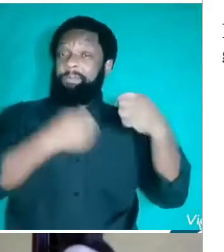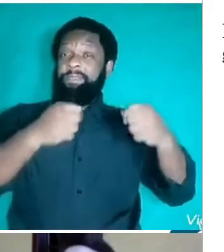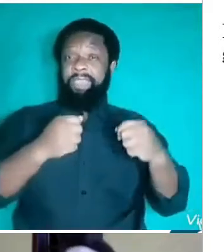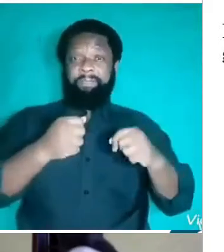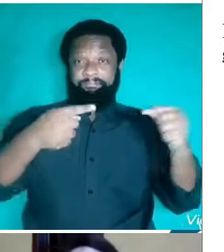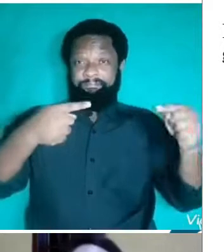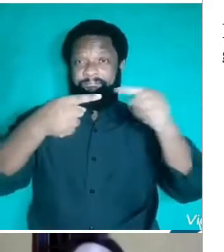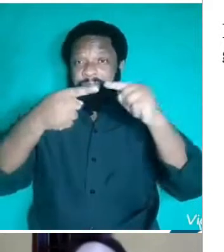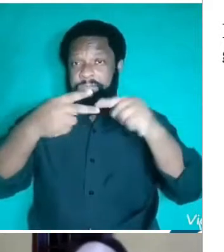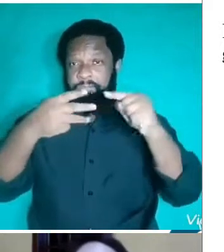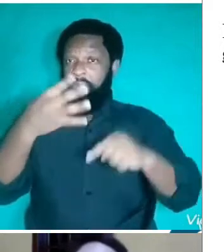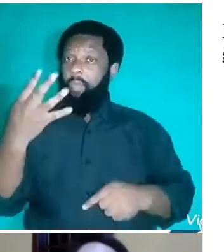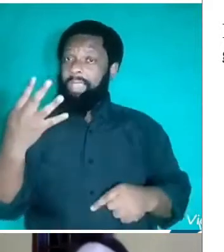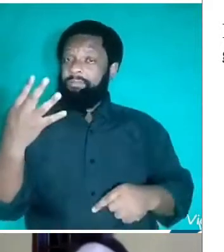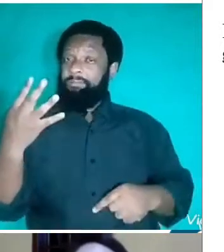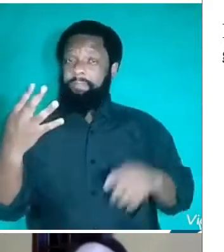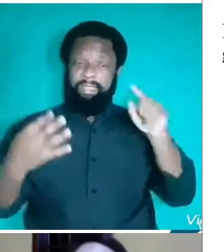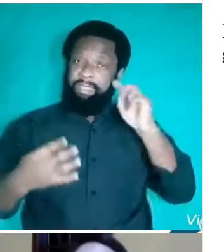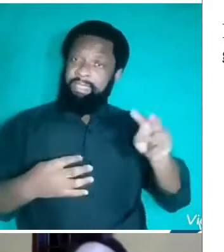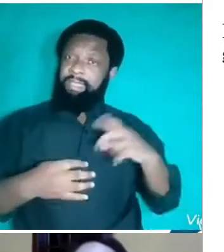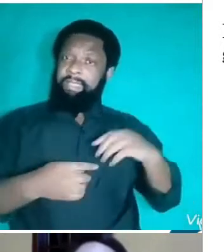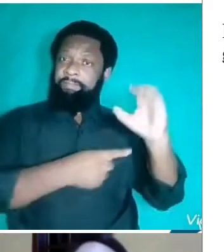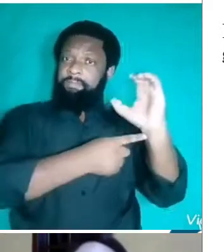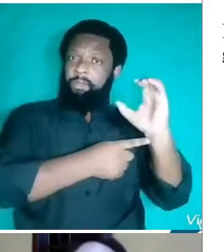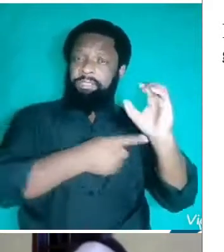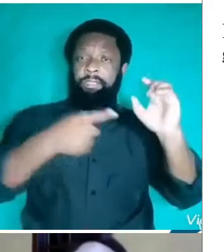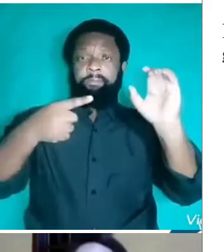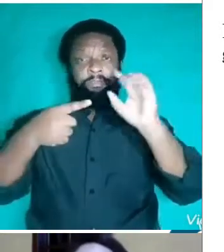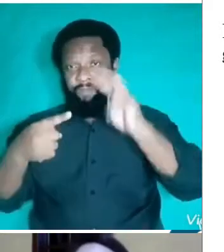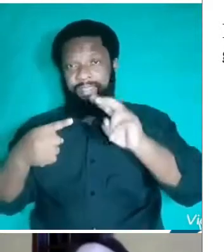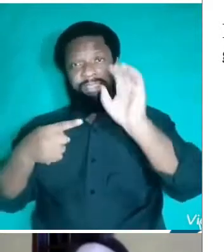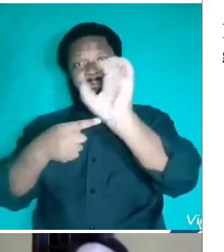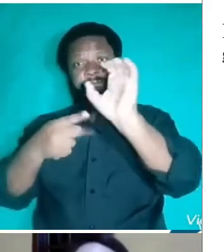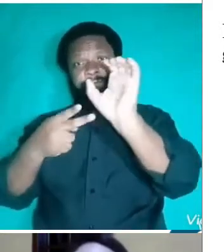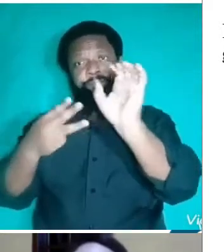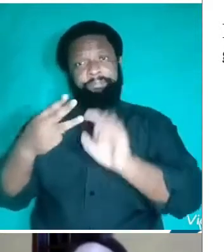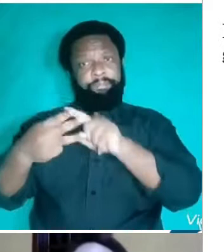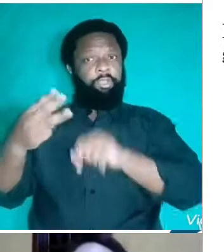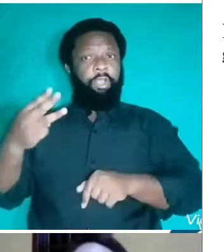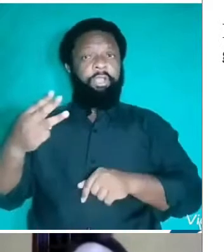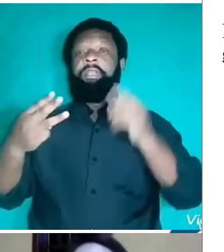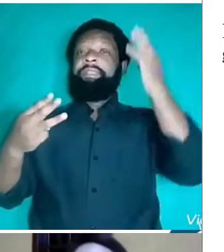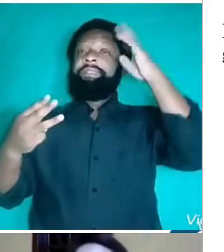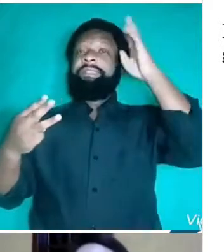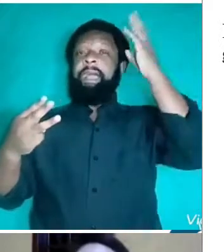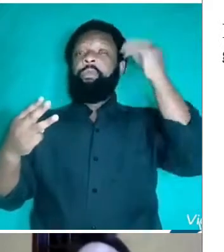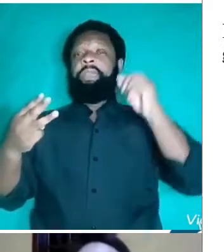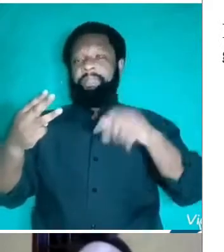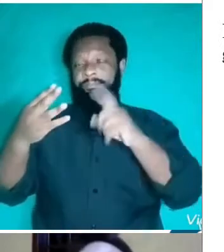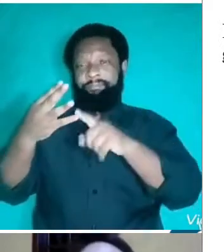faz 4 ligações. Esse átomo de carbono está fazendo apenas 3. Então, aqui tem um